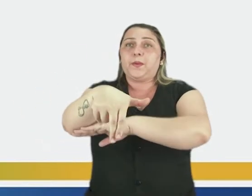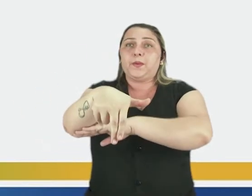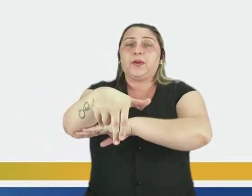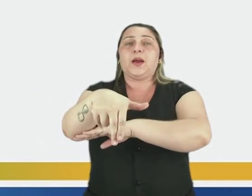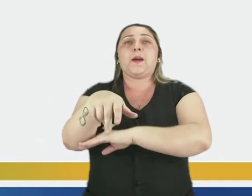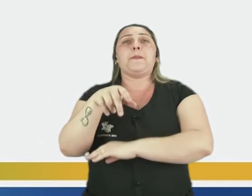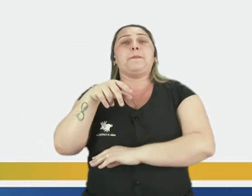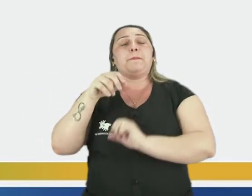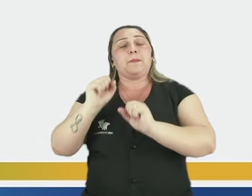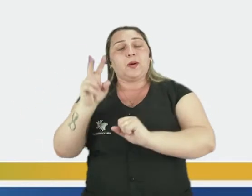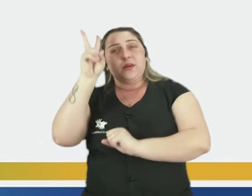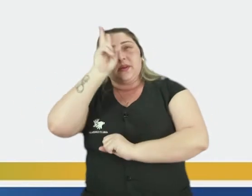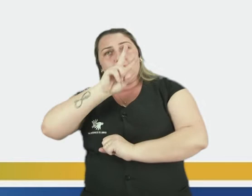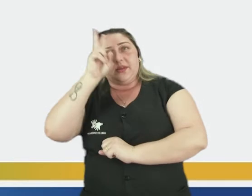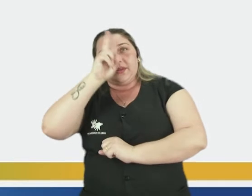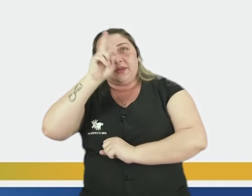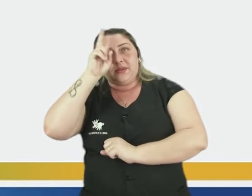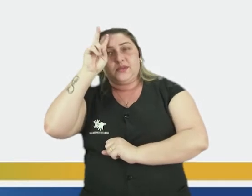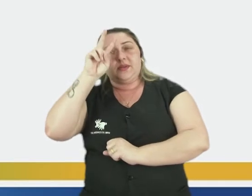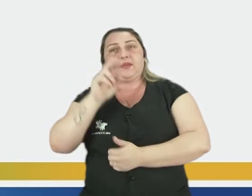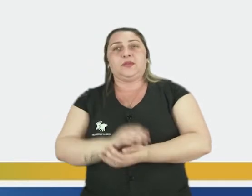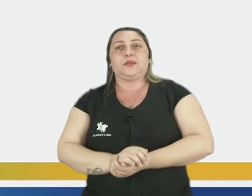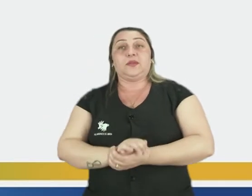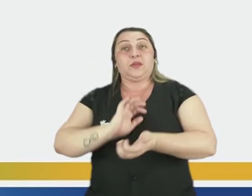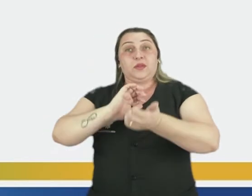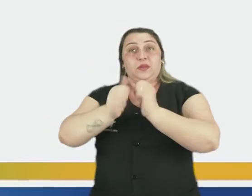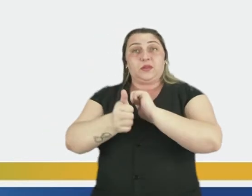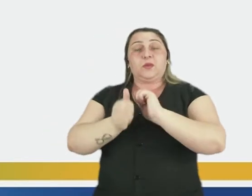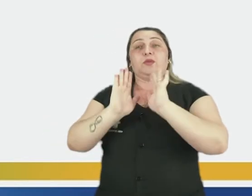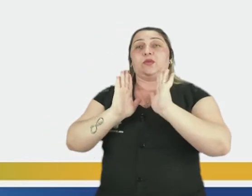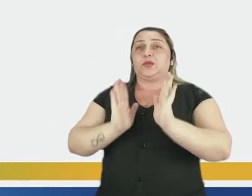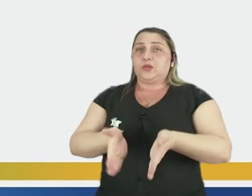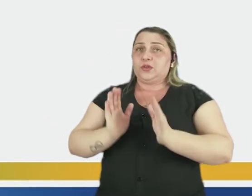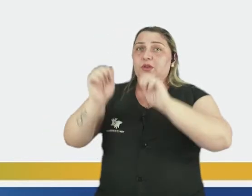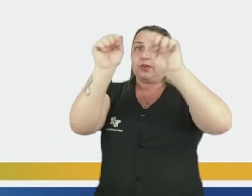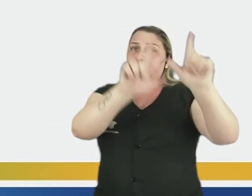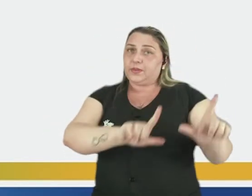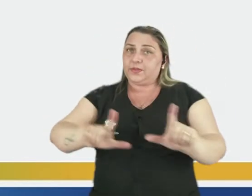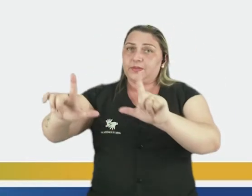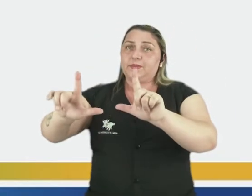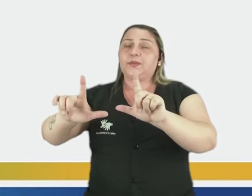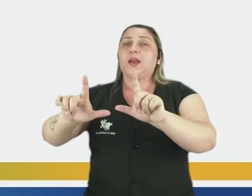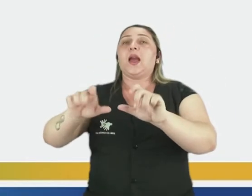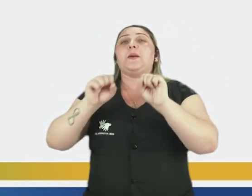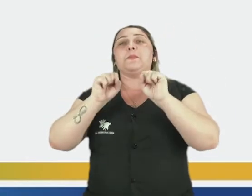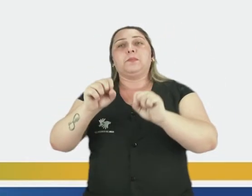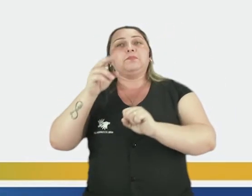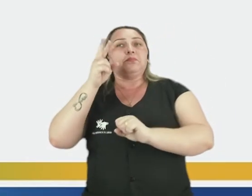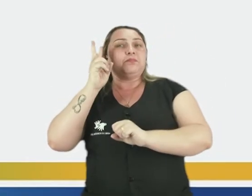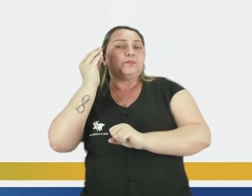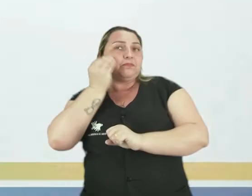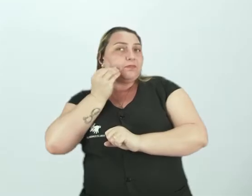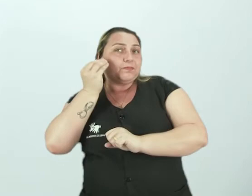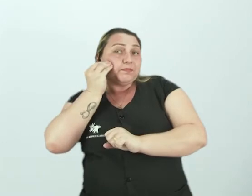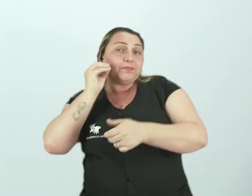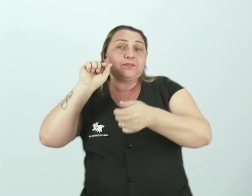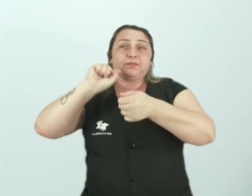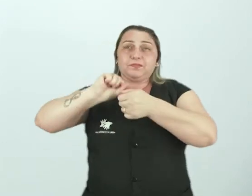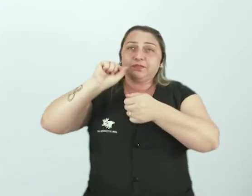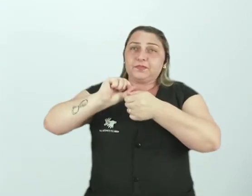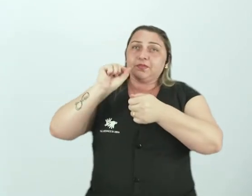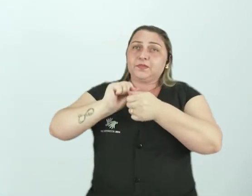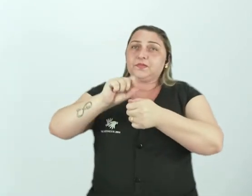pode lembrar dos esportes que a gente citou no nosso slide e a gente pode tentar fazer a parte